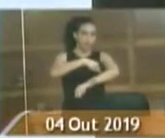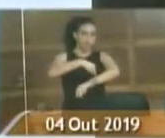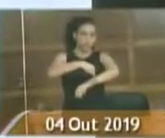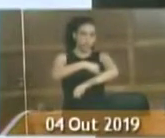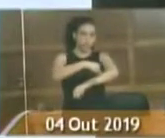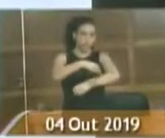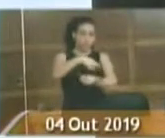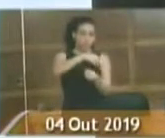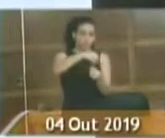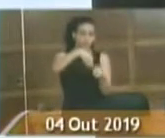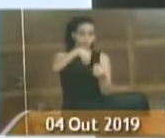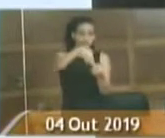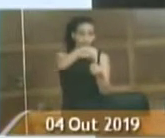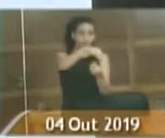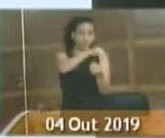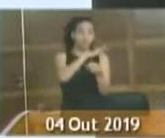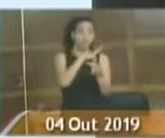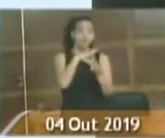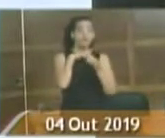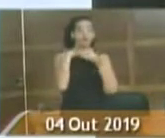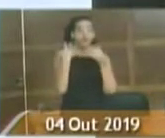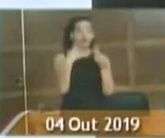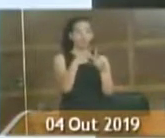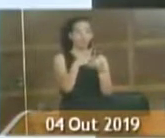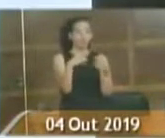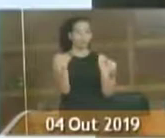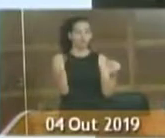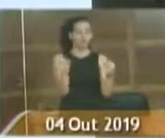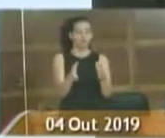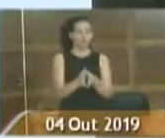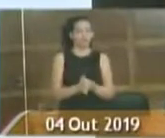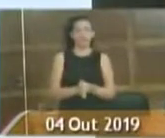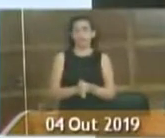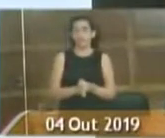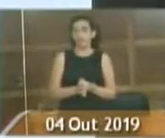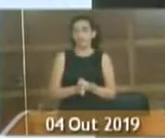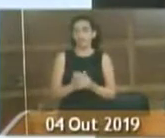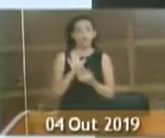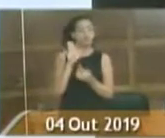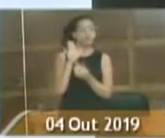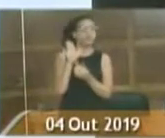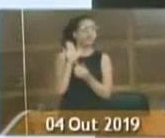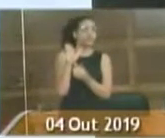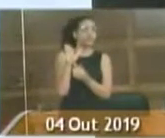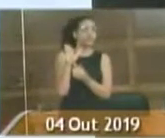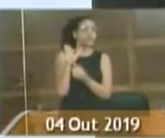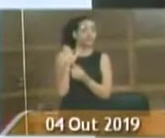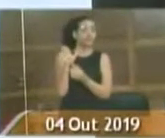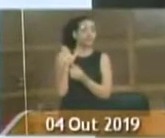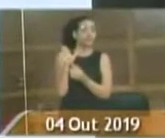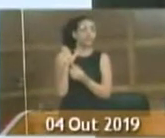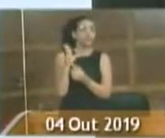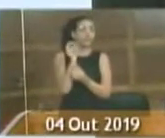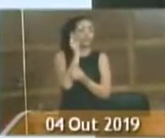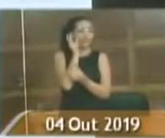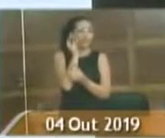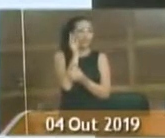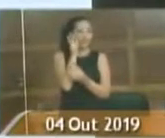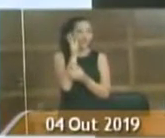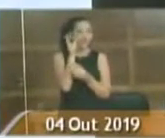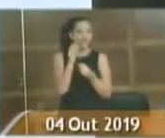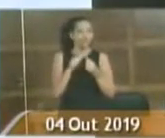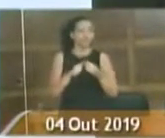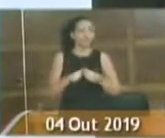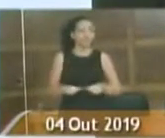ferida, aquele fungo vai morrer, entendeu? Ali, ó, pra você ver, você tá vendo? Aquele gatinho tá quietinho,